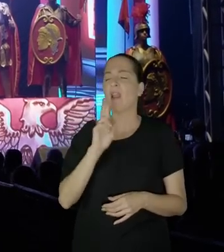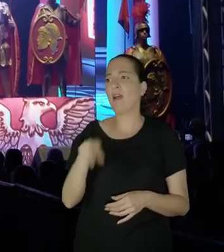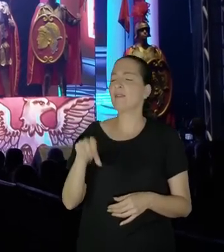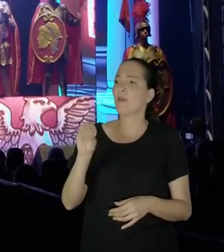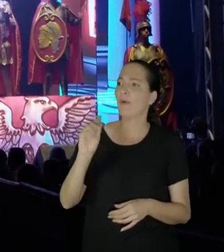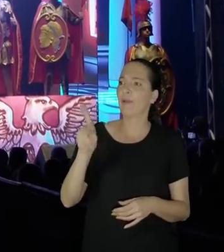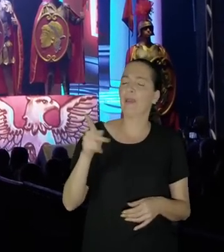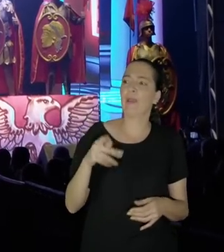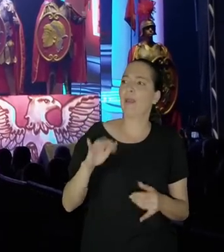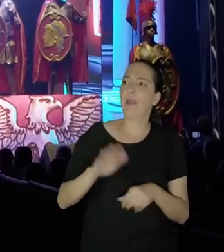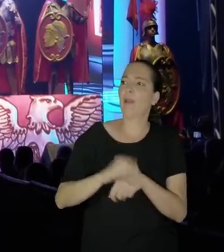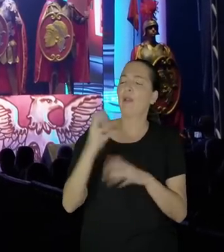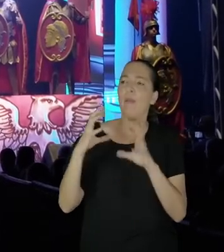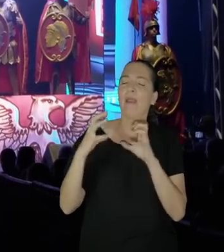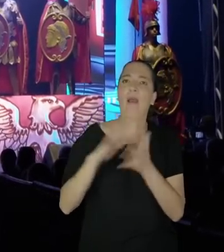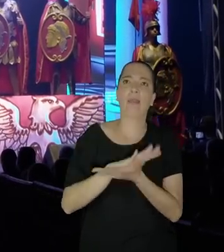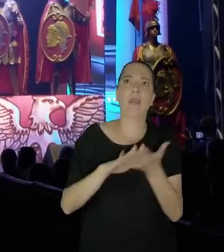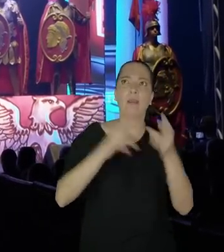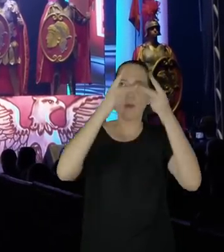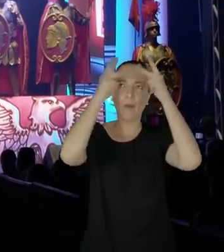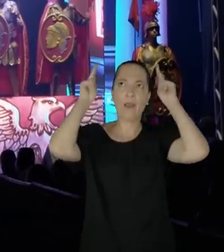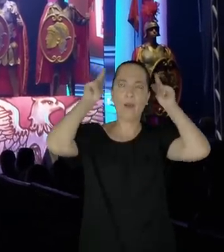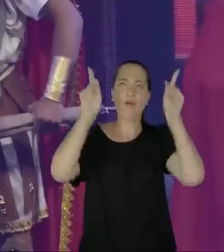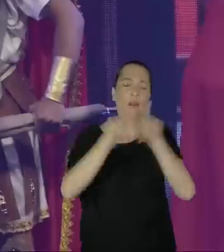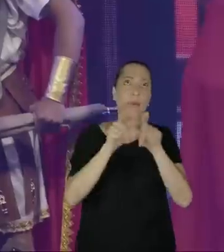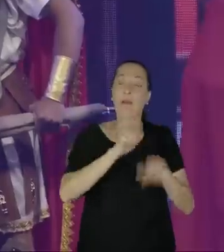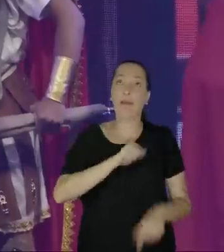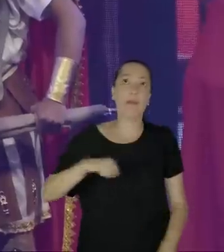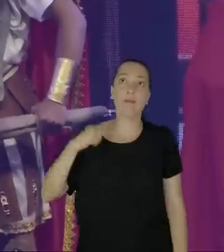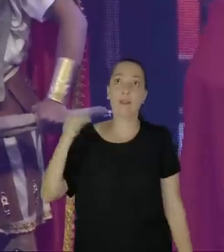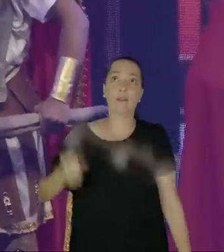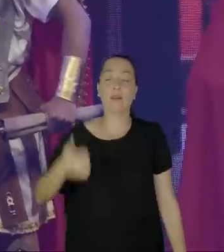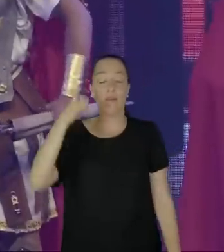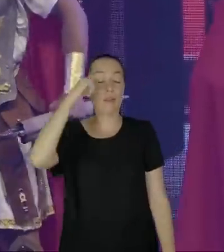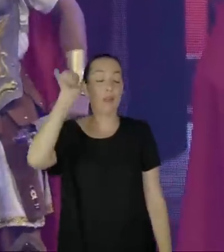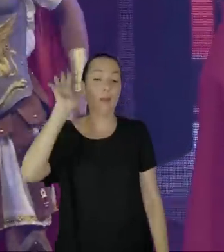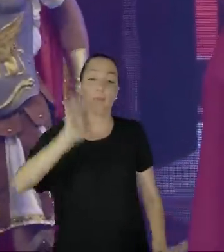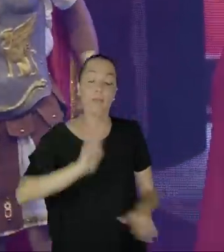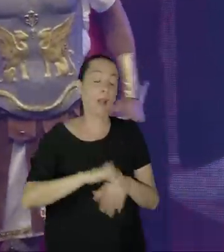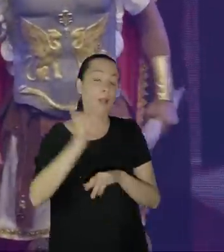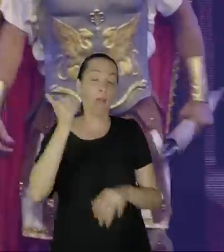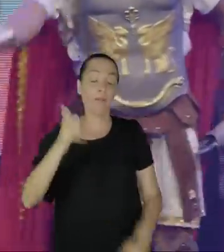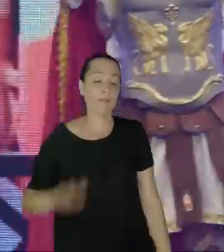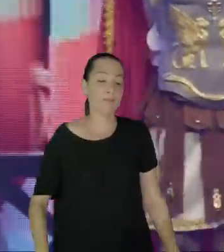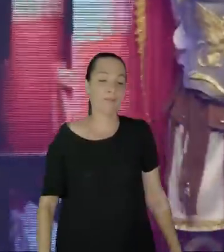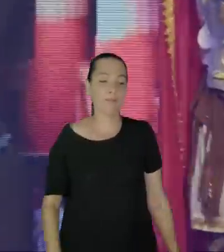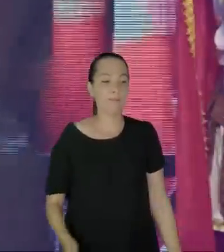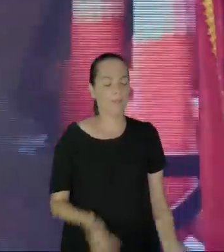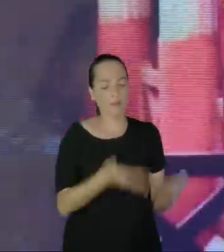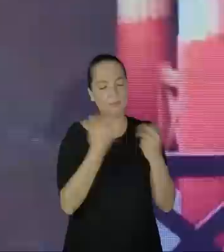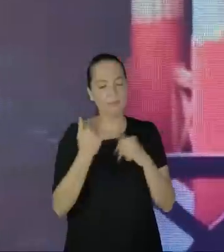invitar intrigas com Herodes e Caifás. Vamos